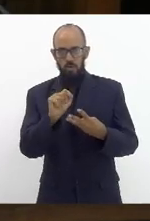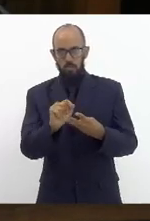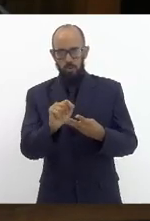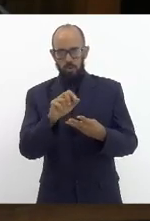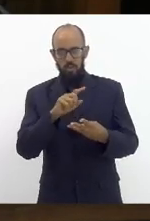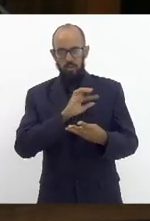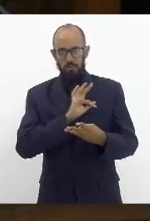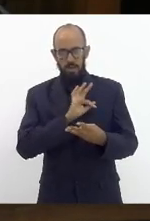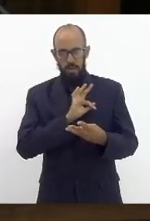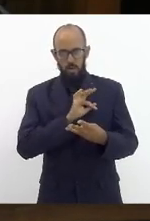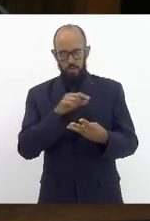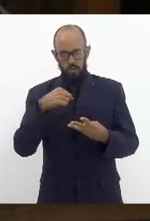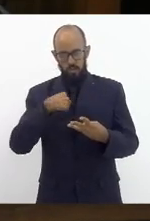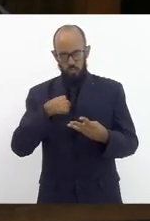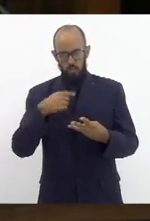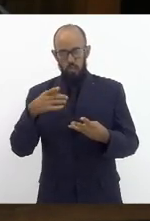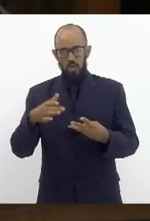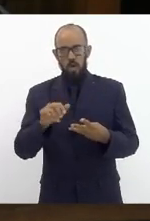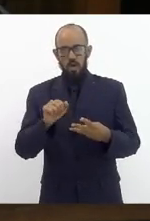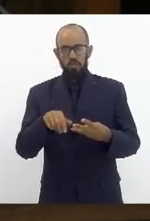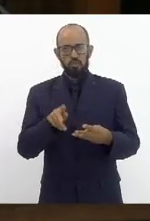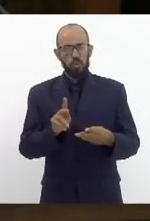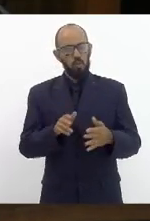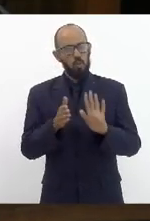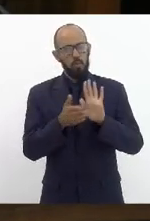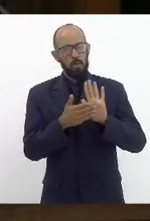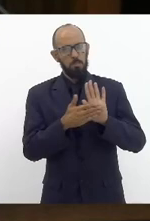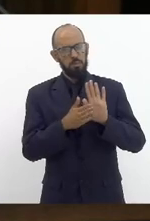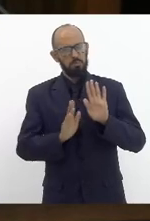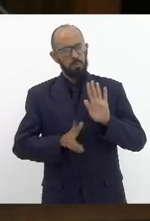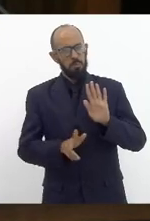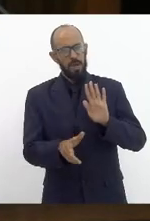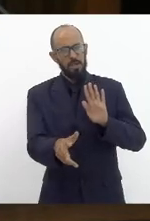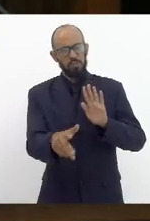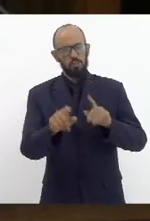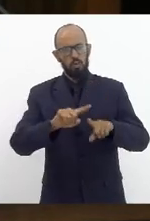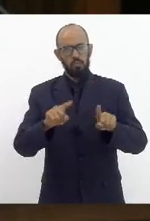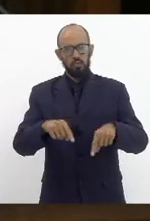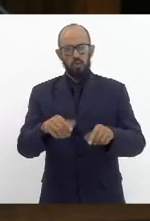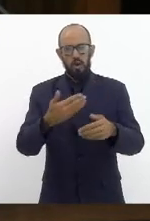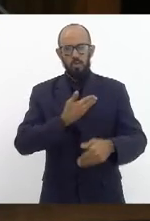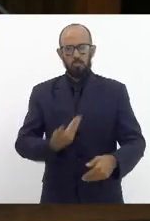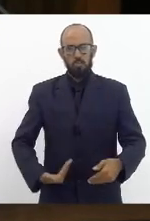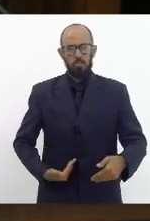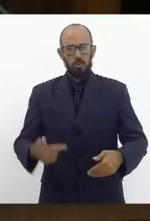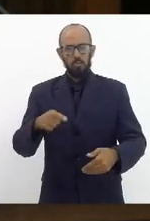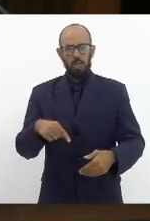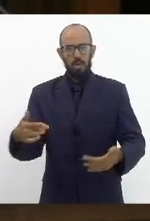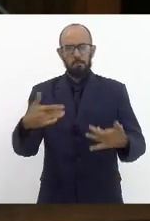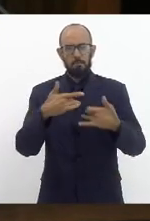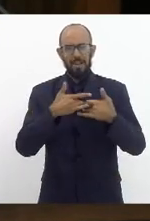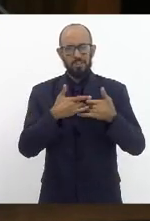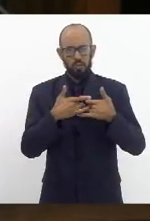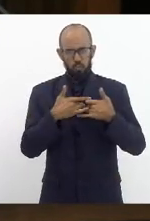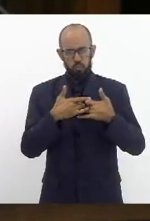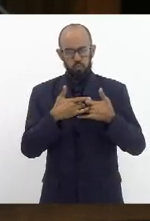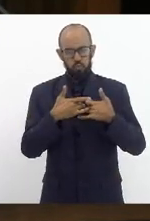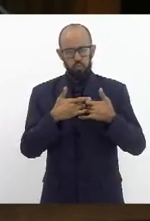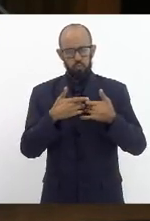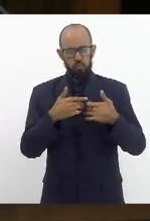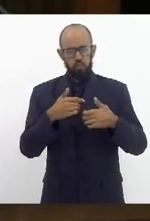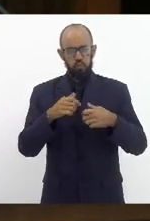compromisso permanente com o servidor público, um compromisso de paixão com as forças de